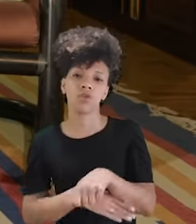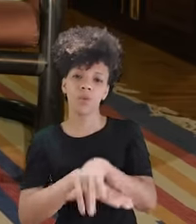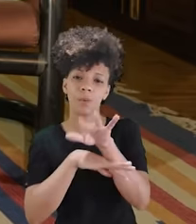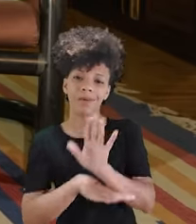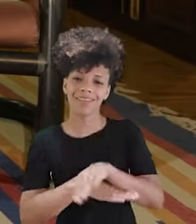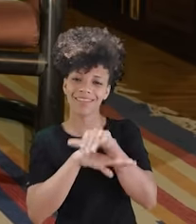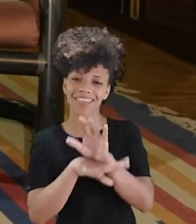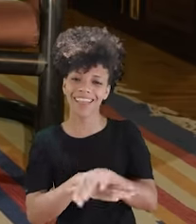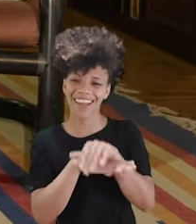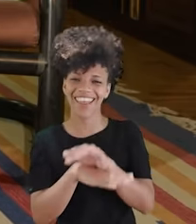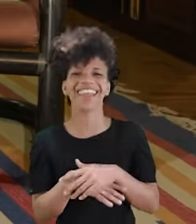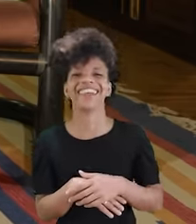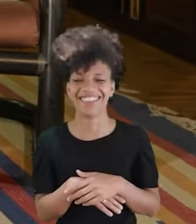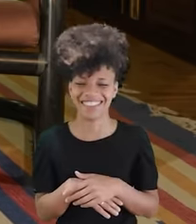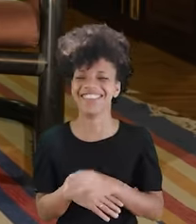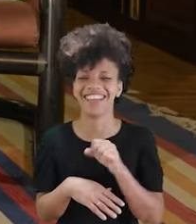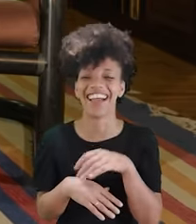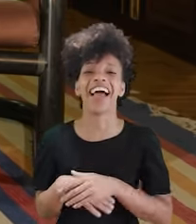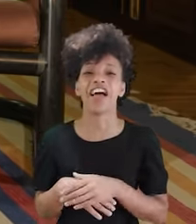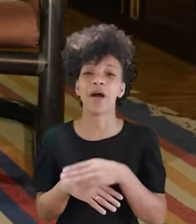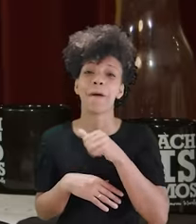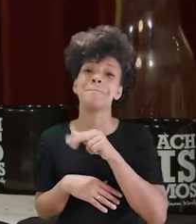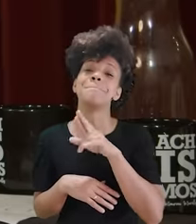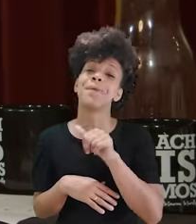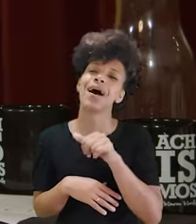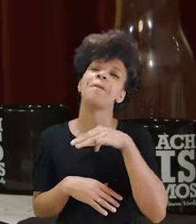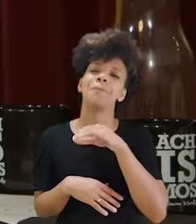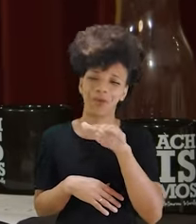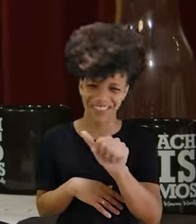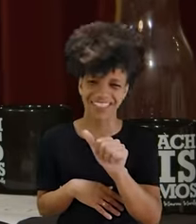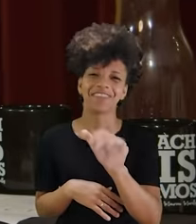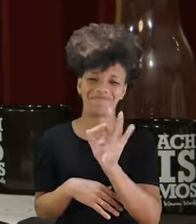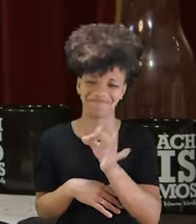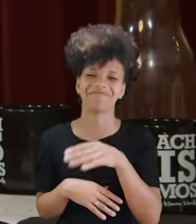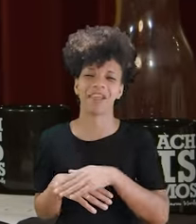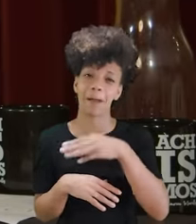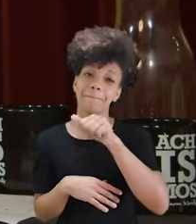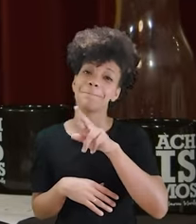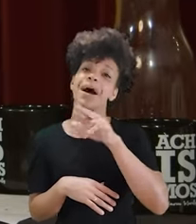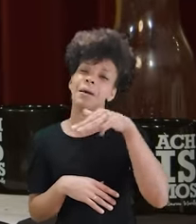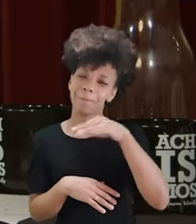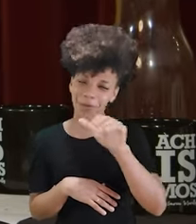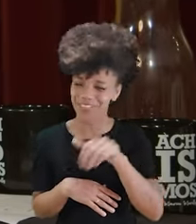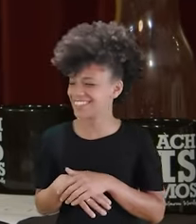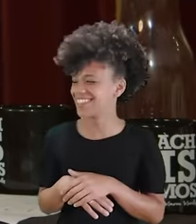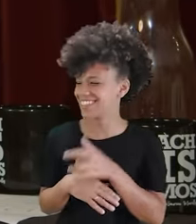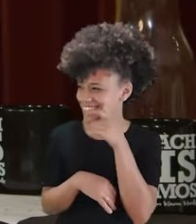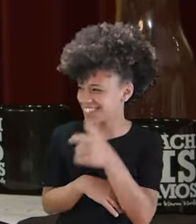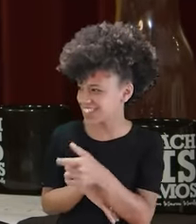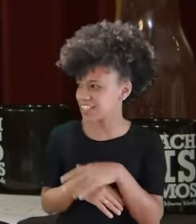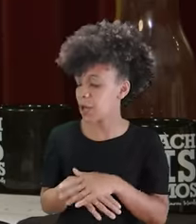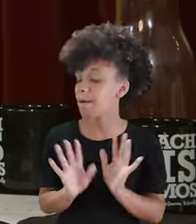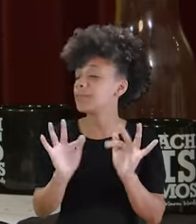é mar moça que interessante isso para finalizar tem alguma história muito engraçada você pode contar para